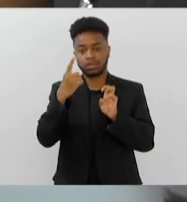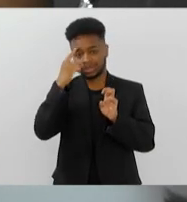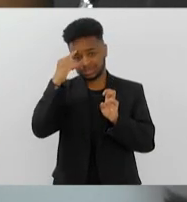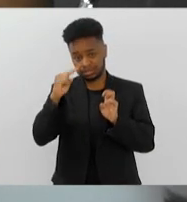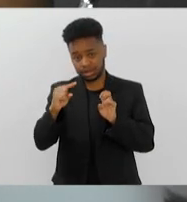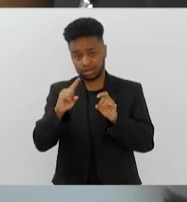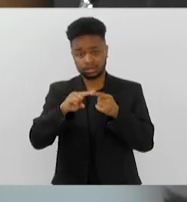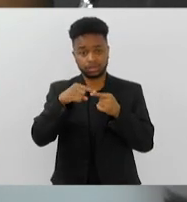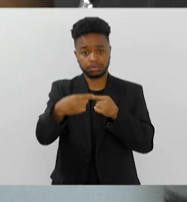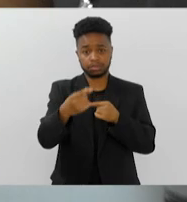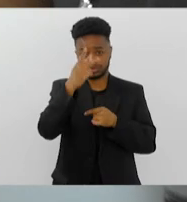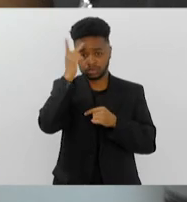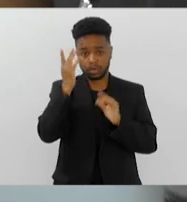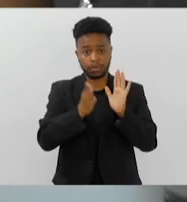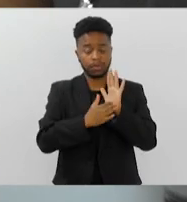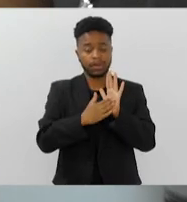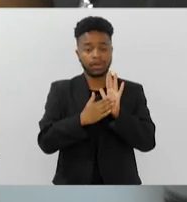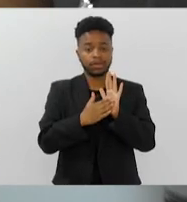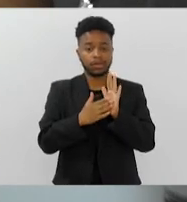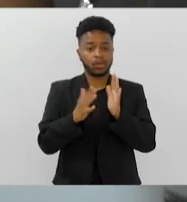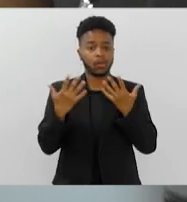dia. E a gente discutiu